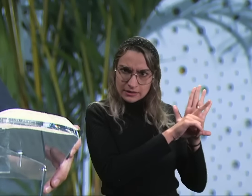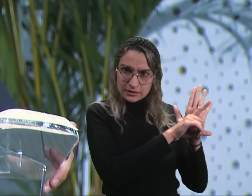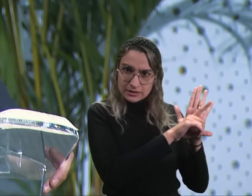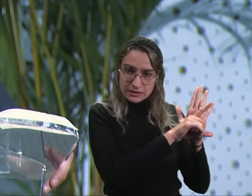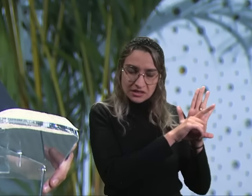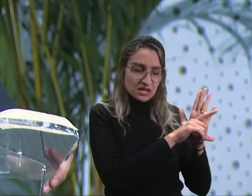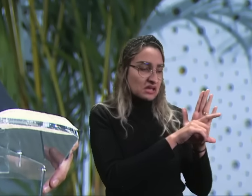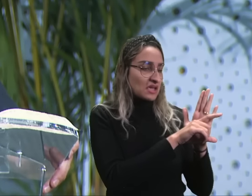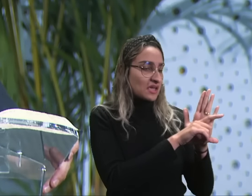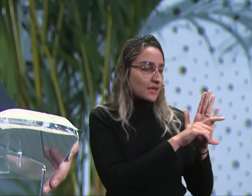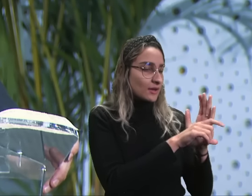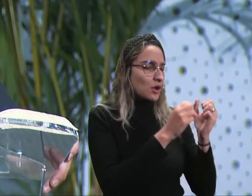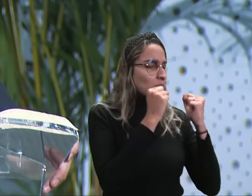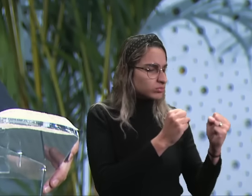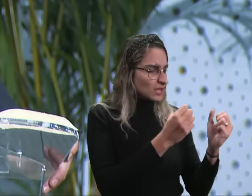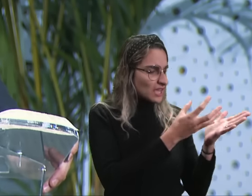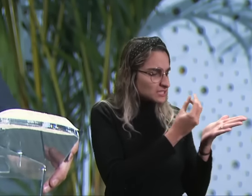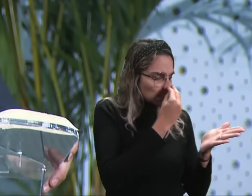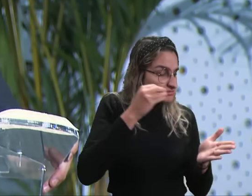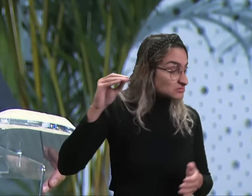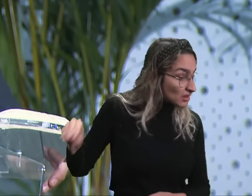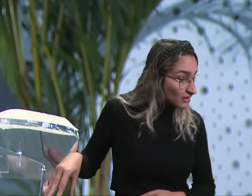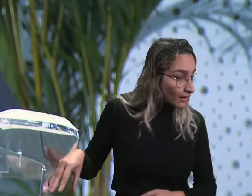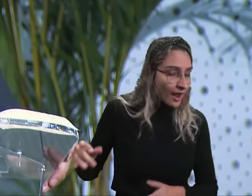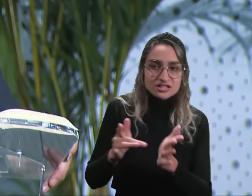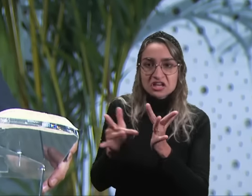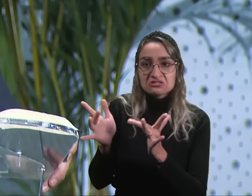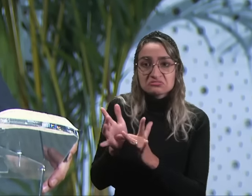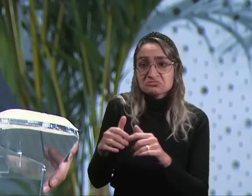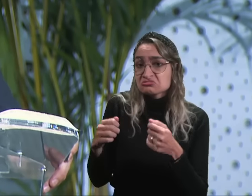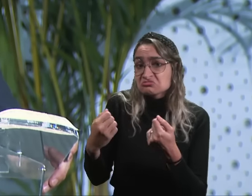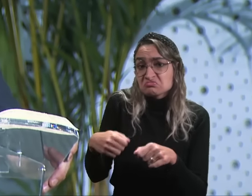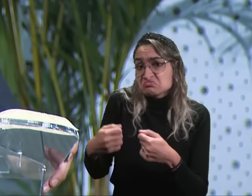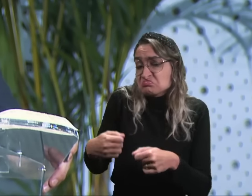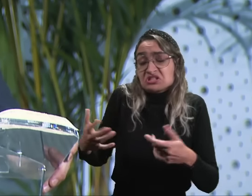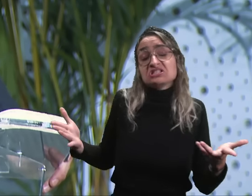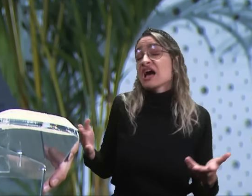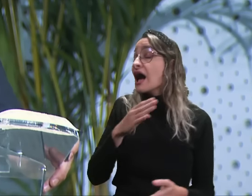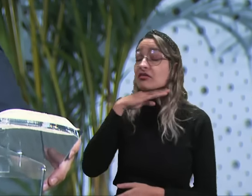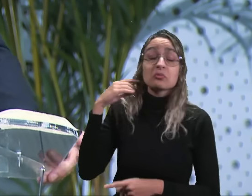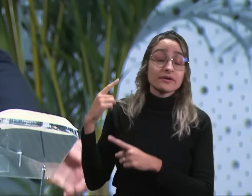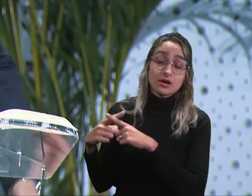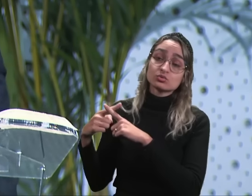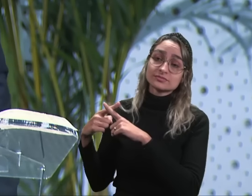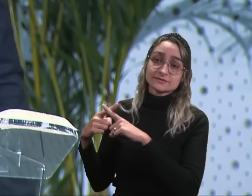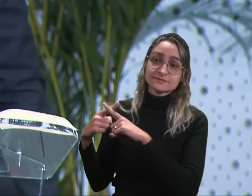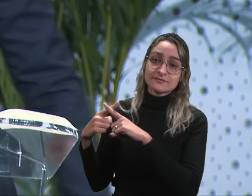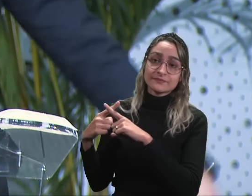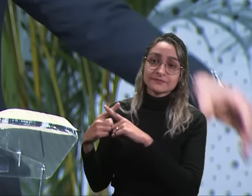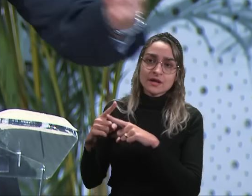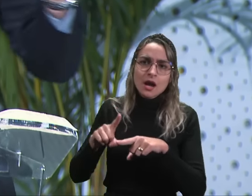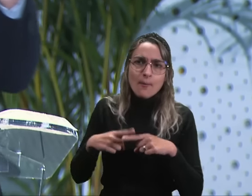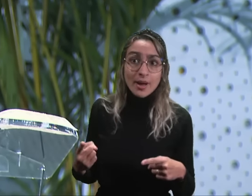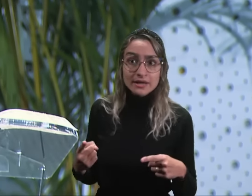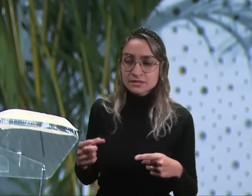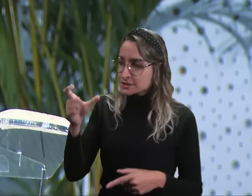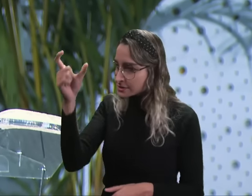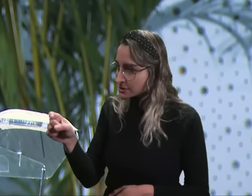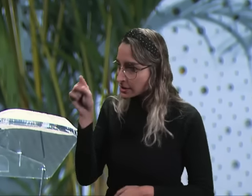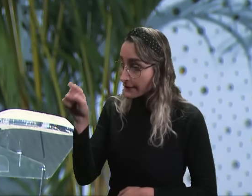Jesus não poderia não precisaria Foi confirmado na cruz confirmado Taylor bante continua dizendo